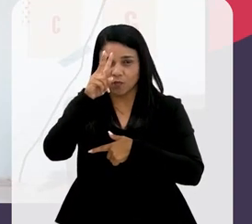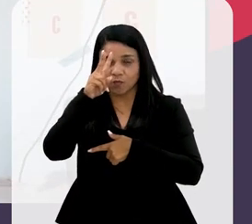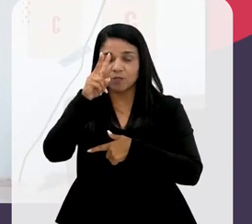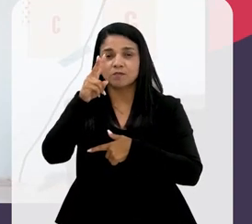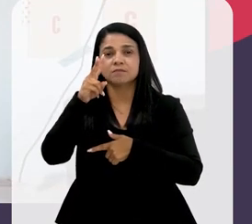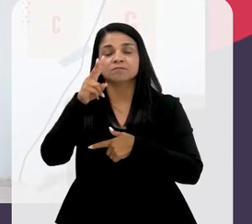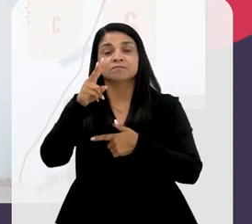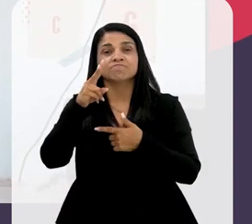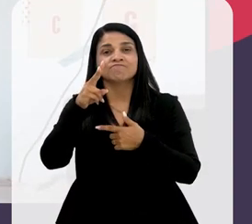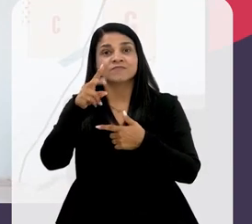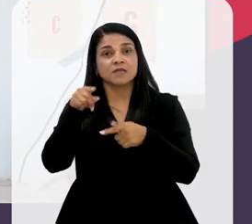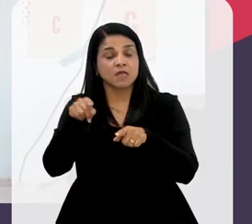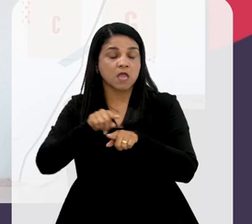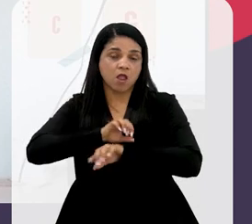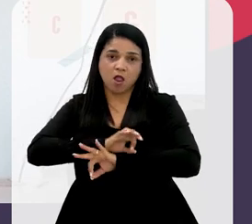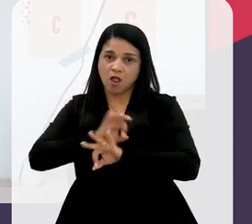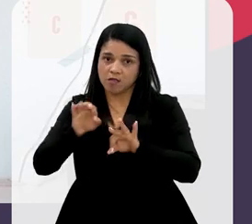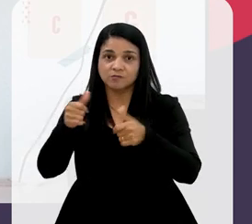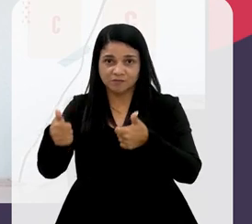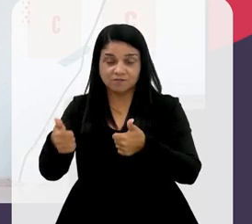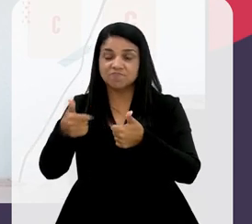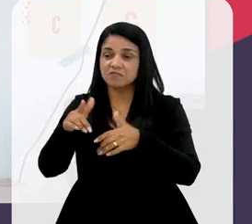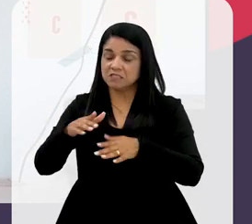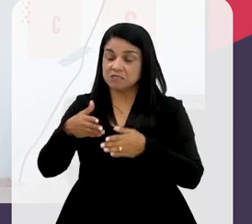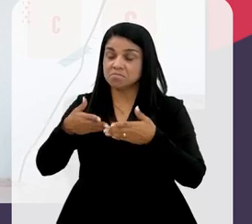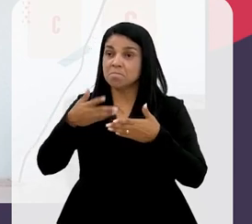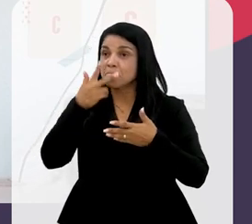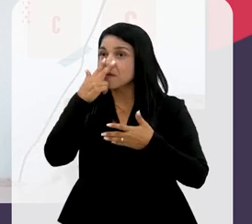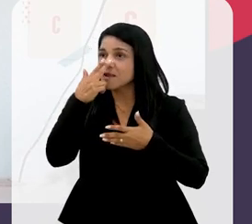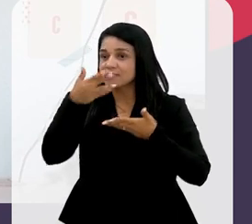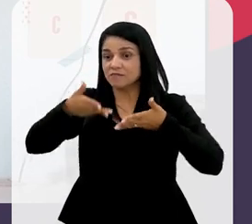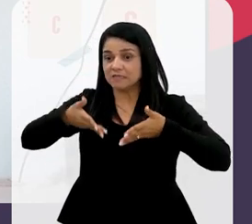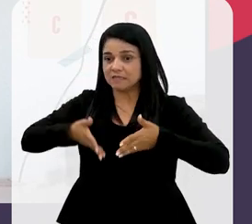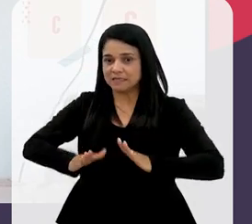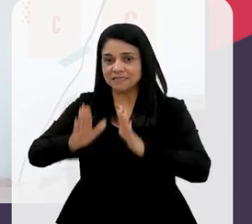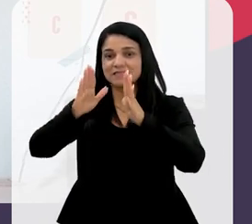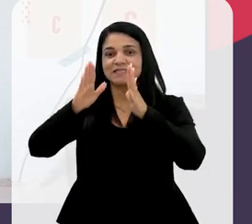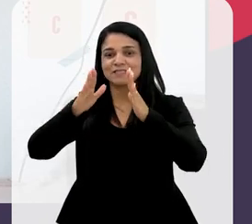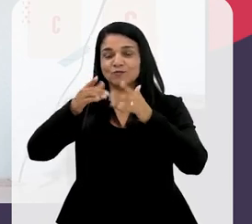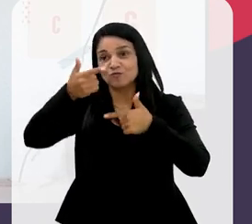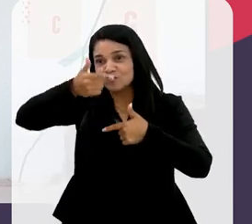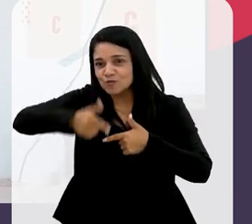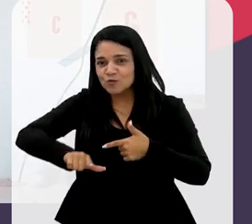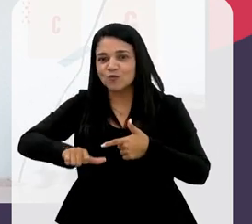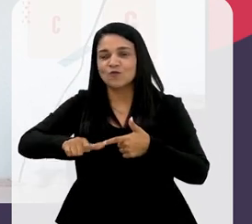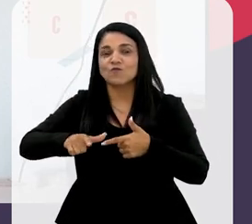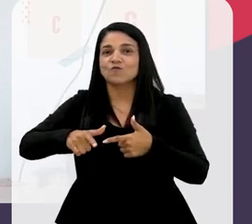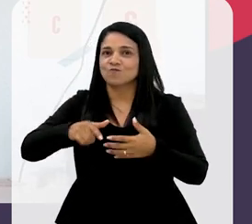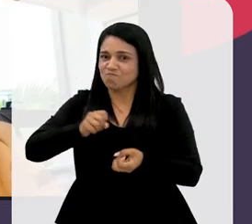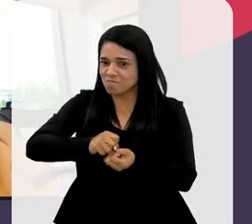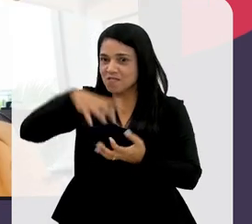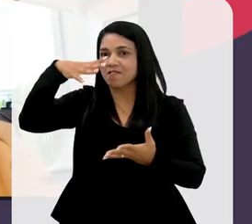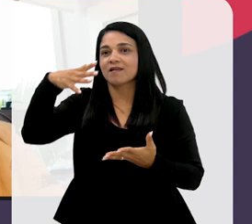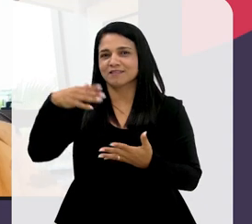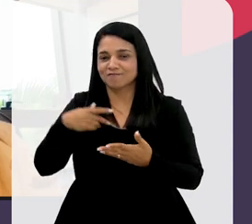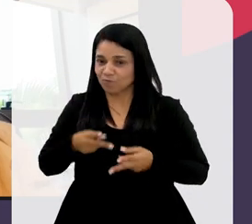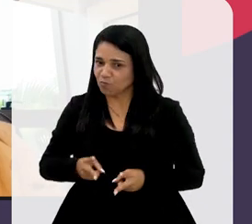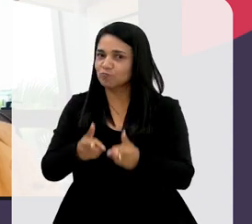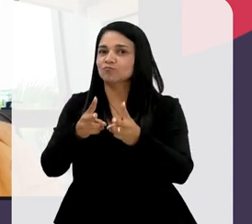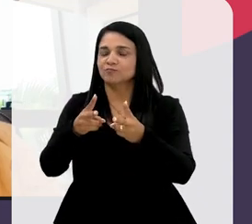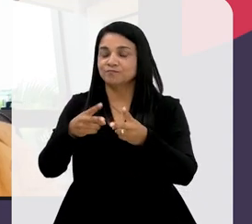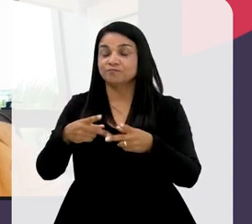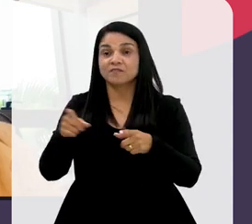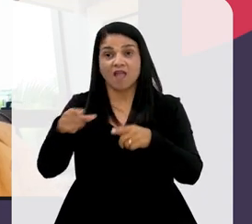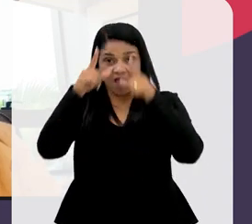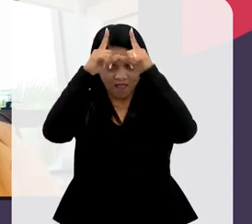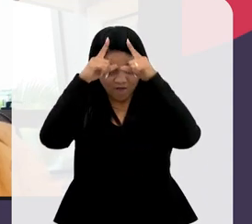sua história, né? E é um clichê, mas posso dizer que você nasceu de novo e que bom que nasceu de novo. E vamos em